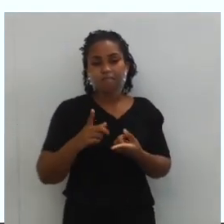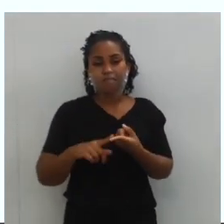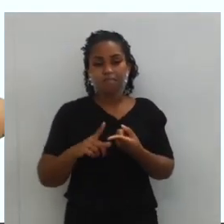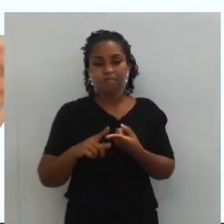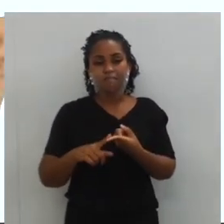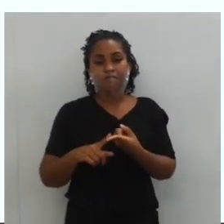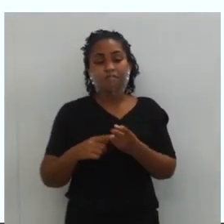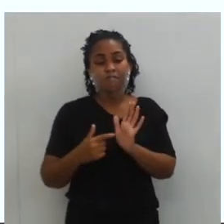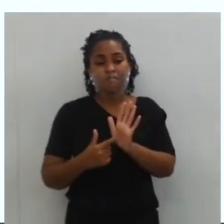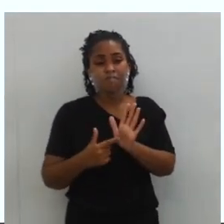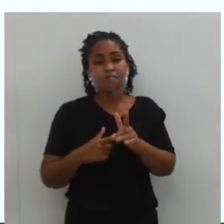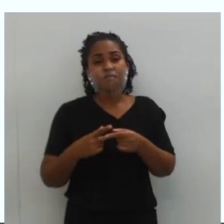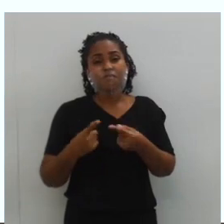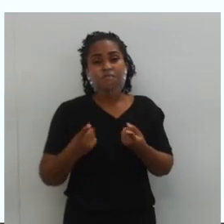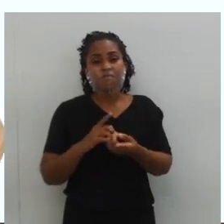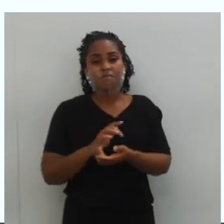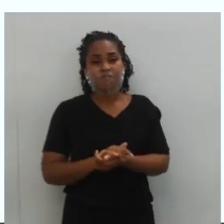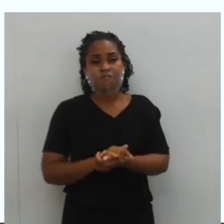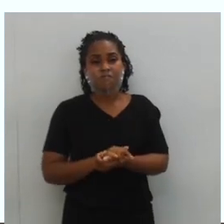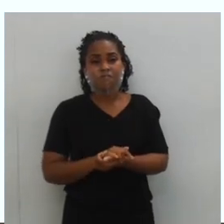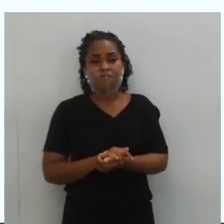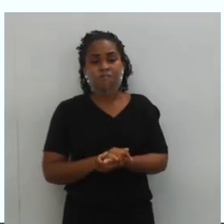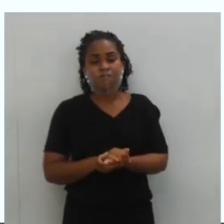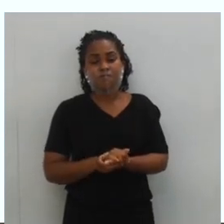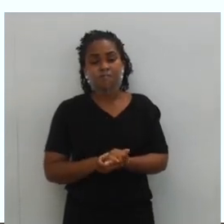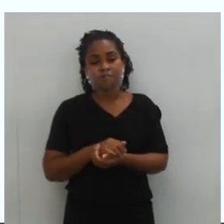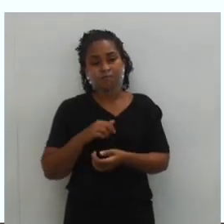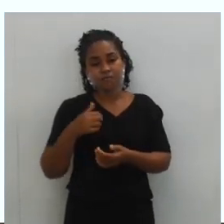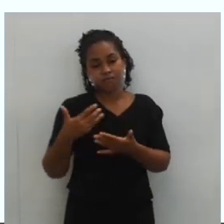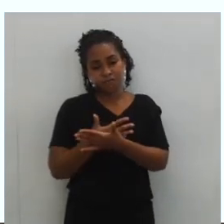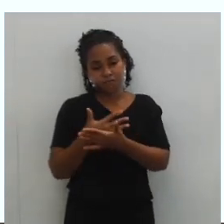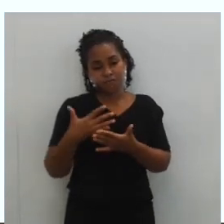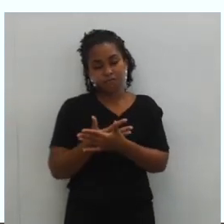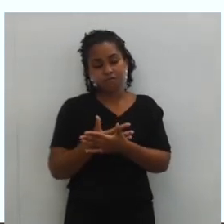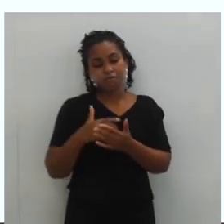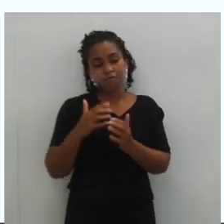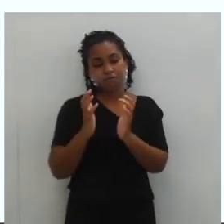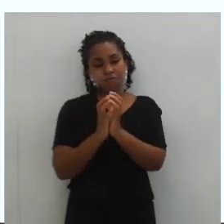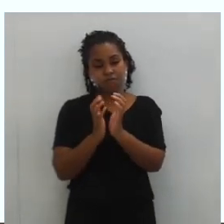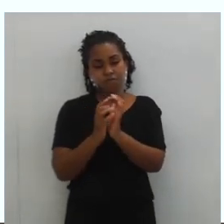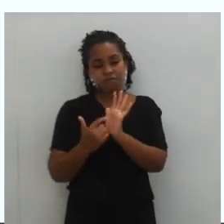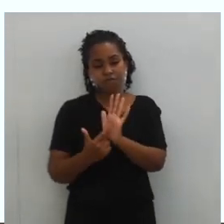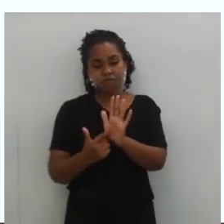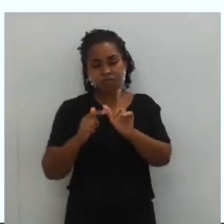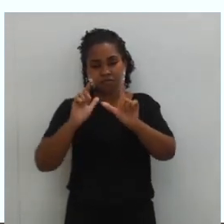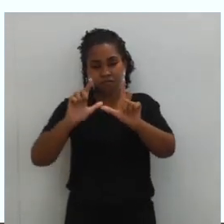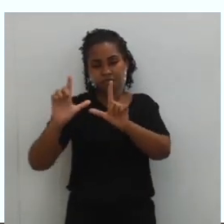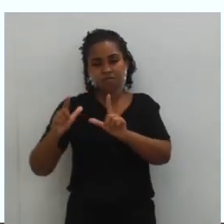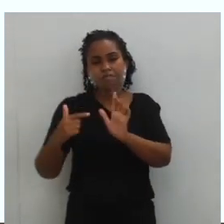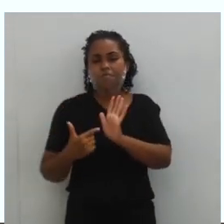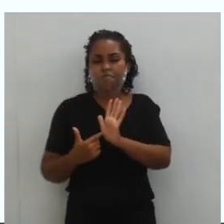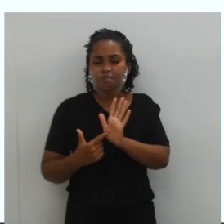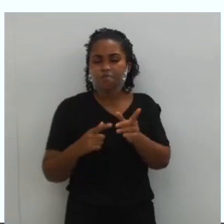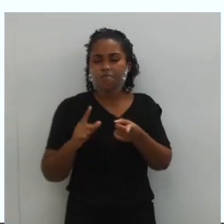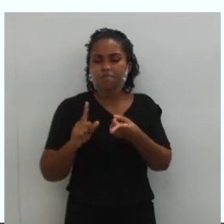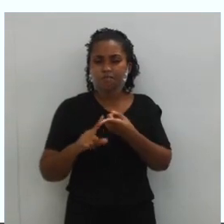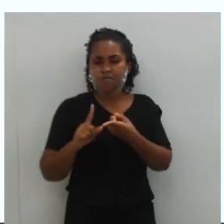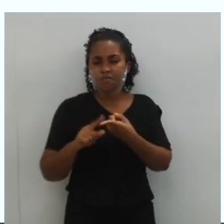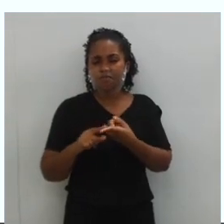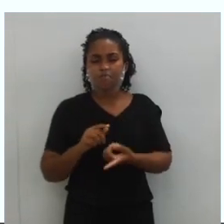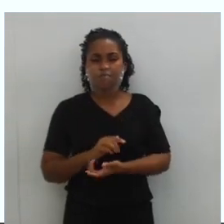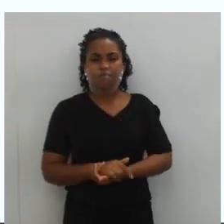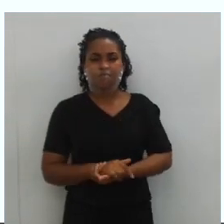né, ambientados na região, né, metropolitana do Recife. Então, ele vai mostrar,